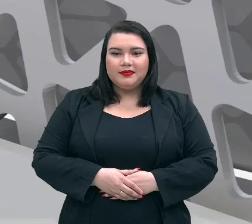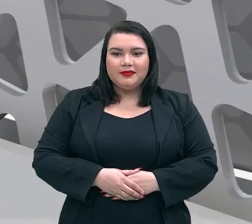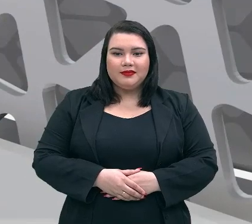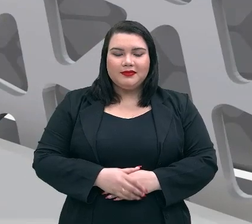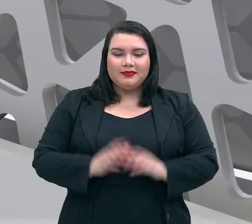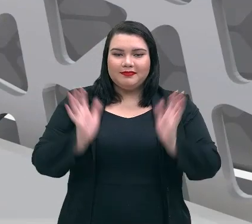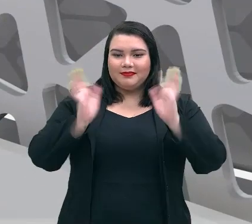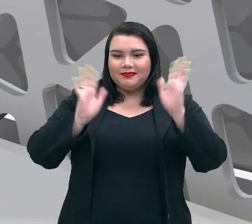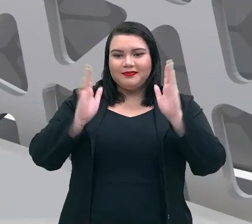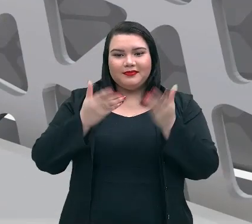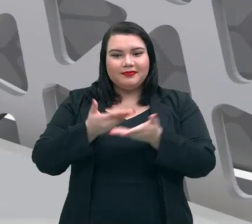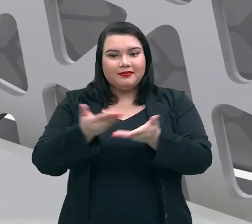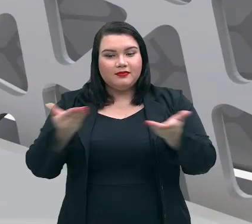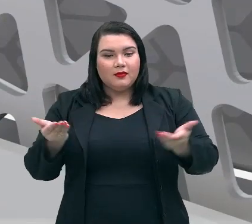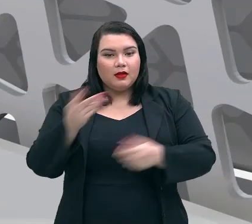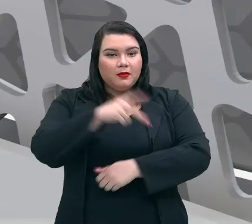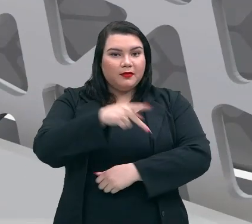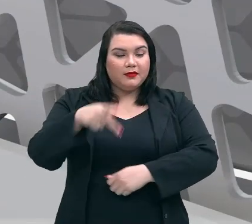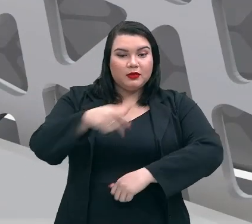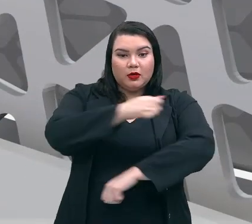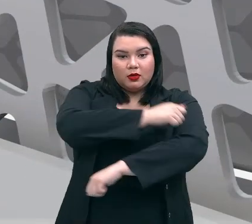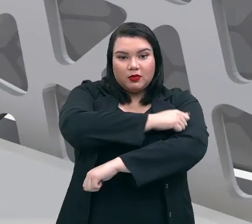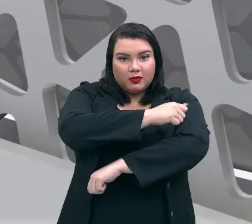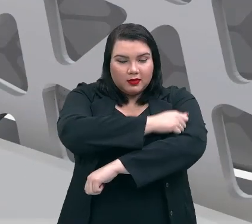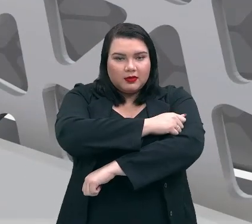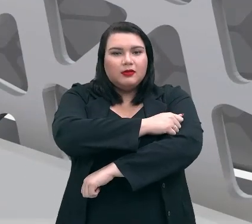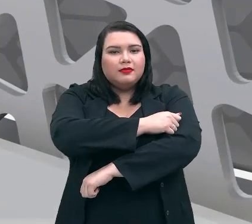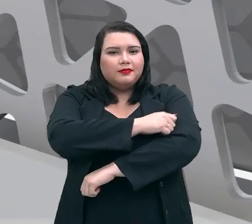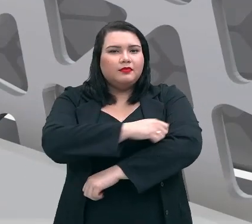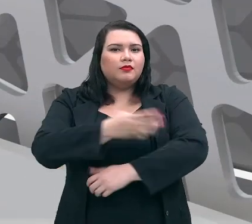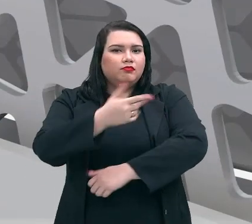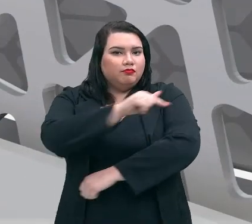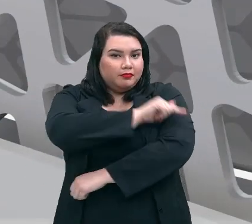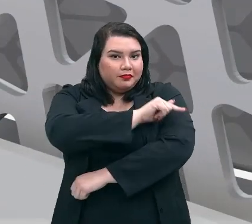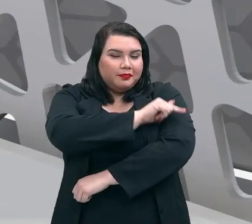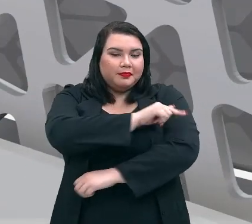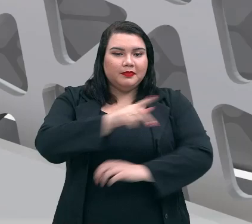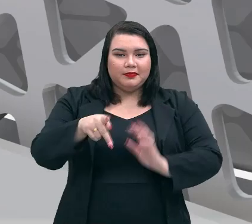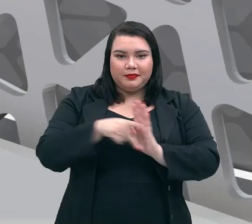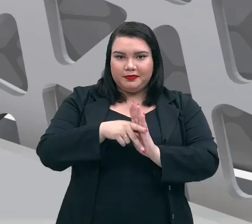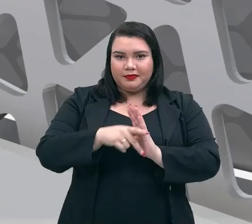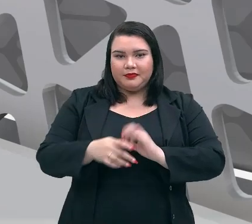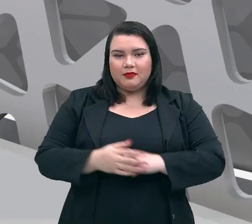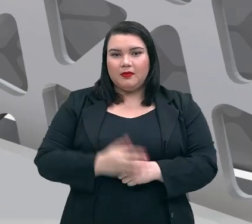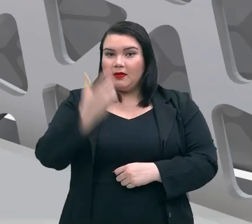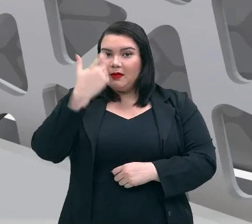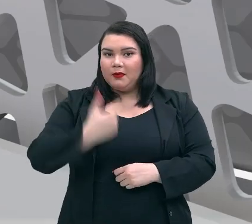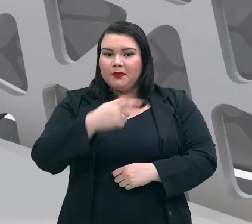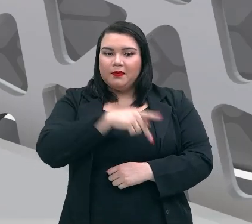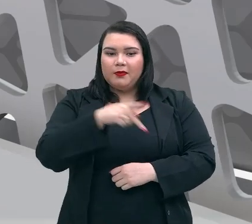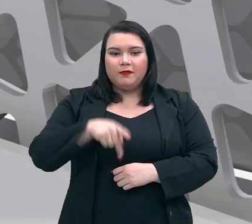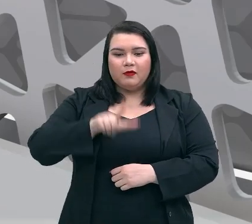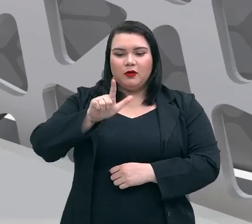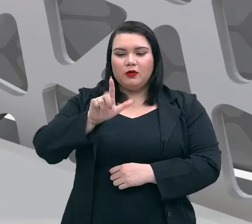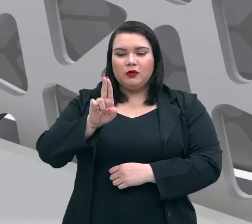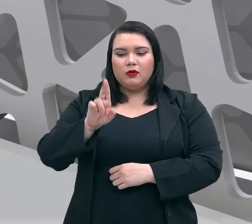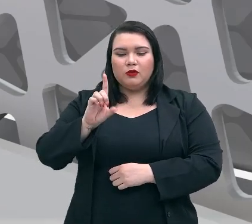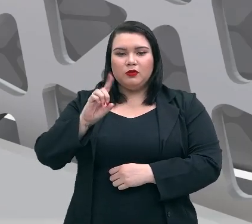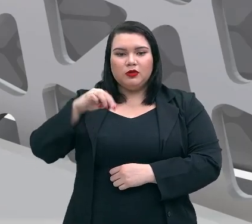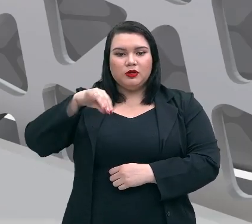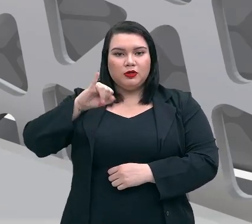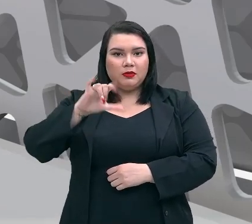Olá a todos vocês, professores e alunos do 7º ano. Eu sou a professora Ludmila Soares,